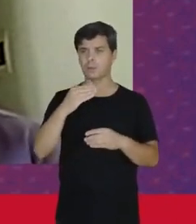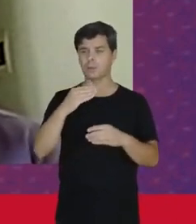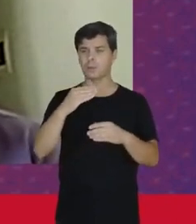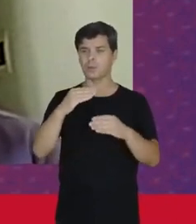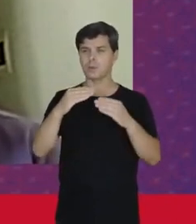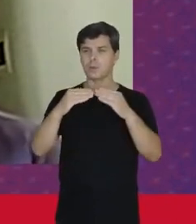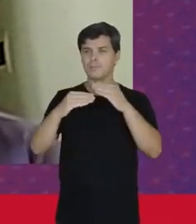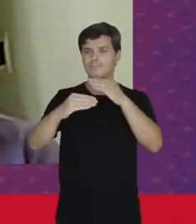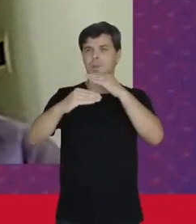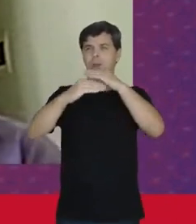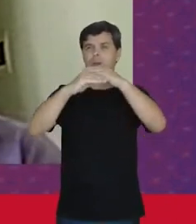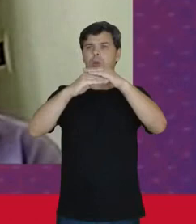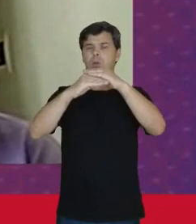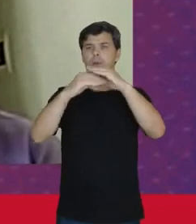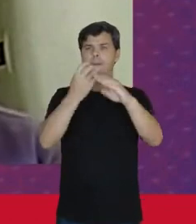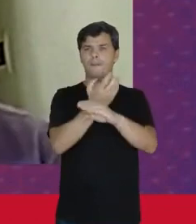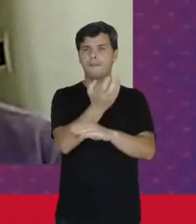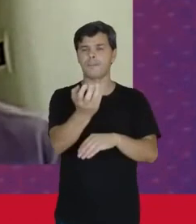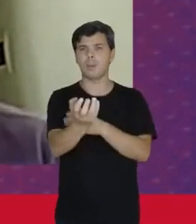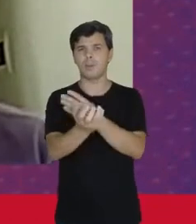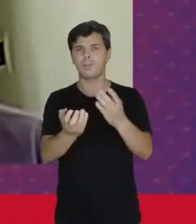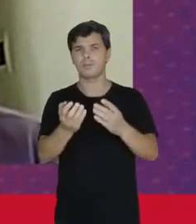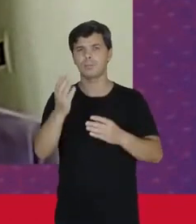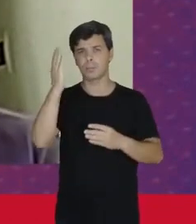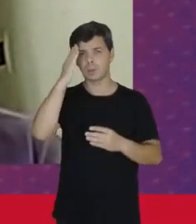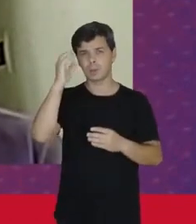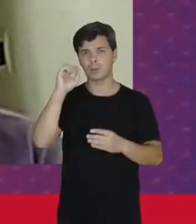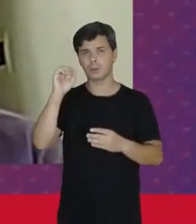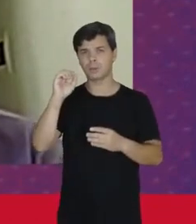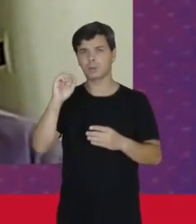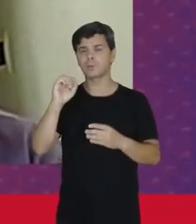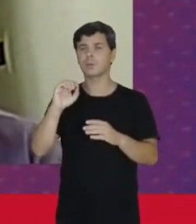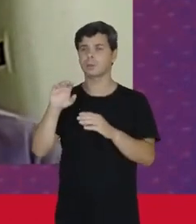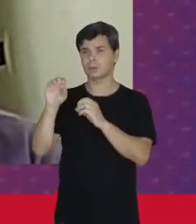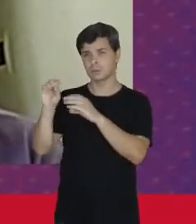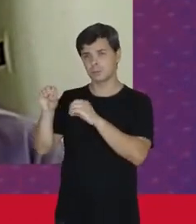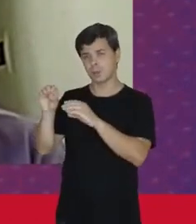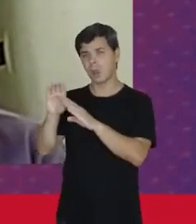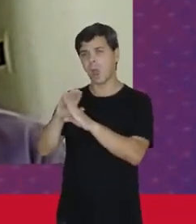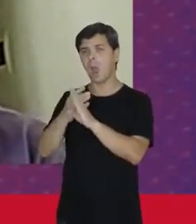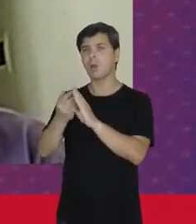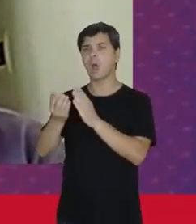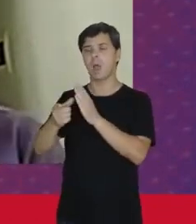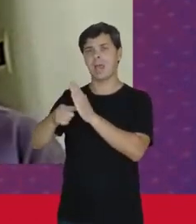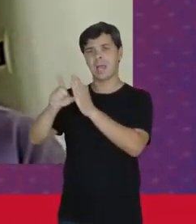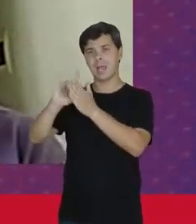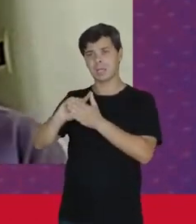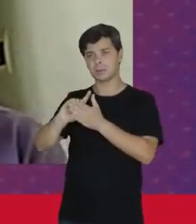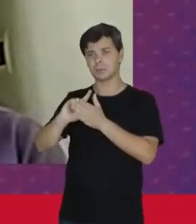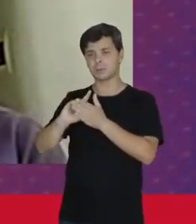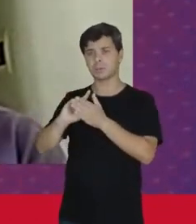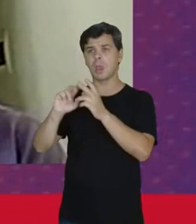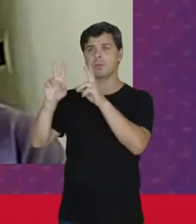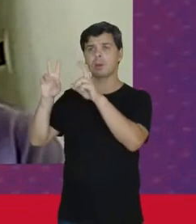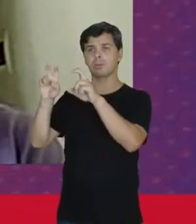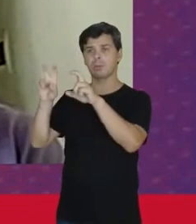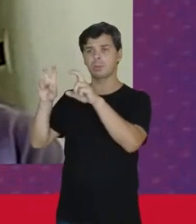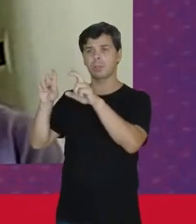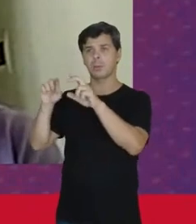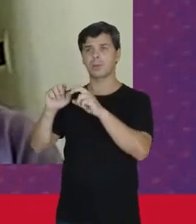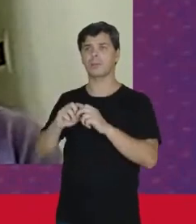meio ambiente, eu sei que já houveram aulas, anteriores que trataram sobre o